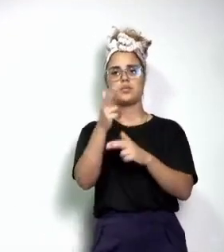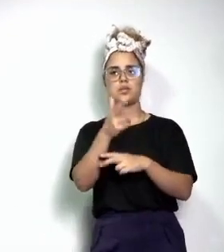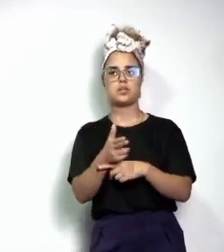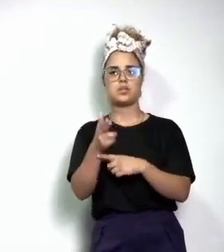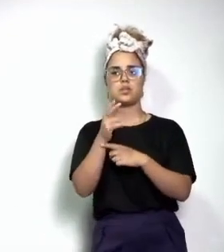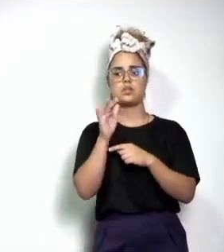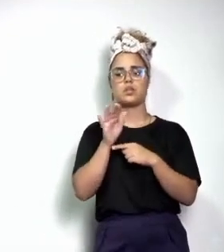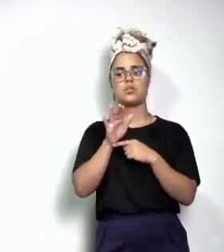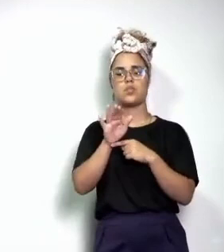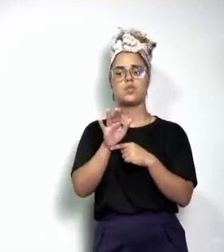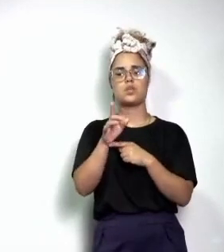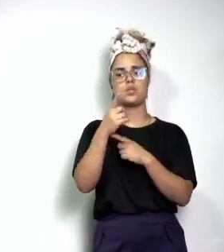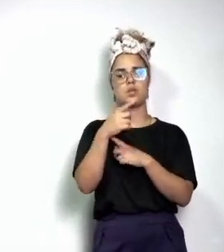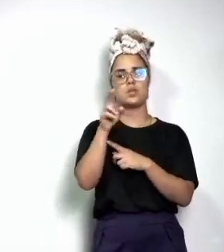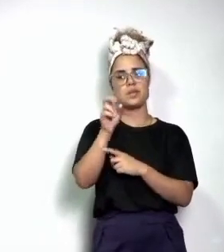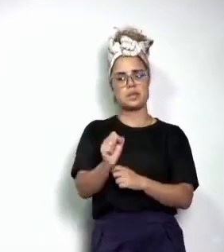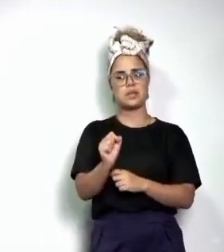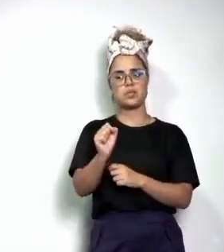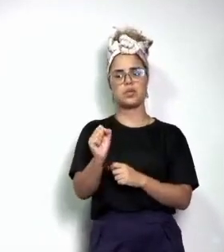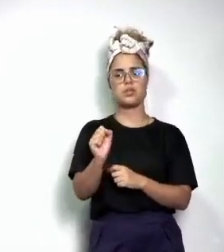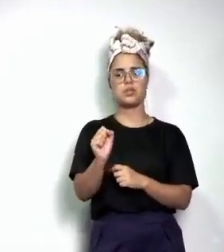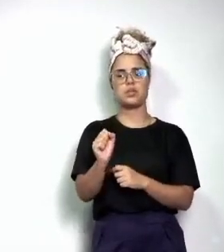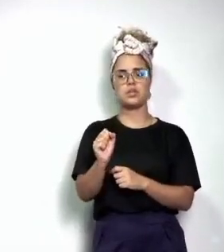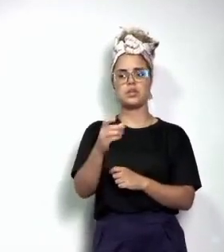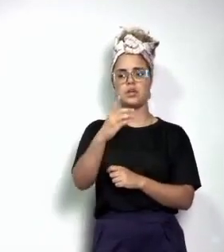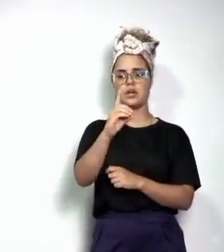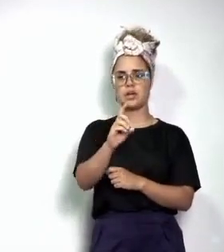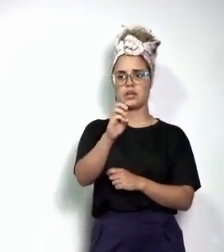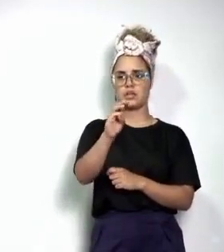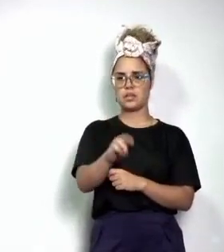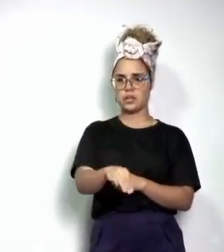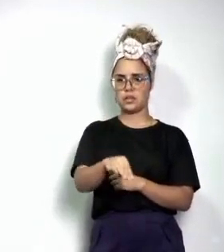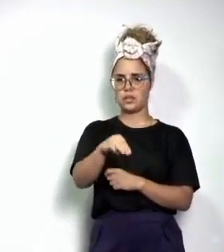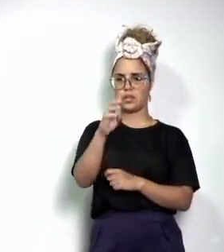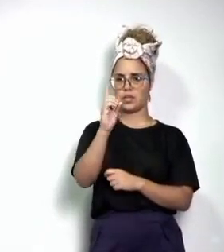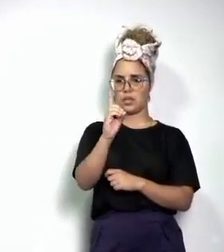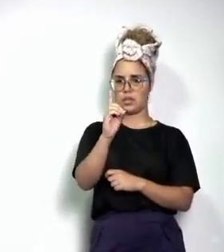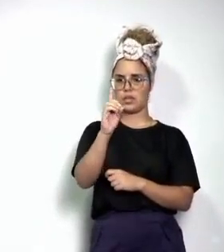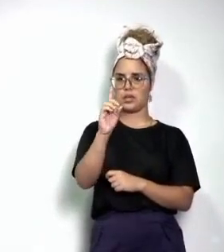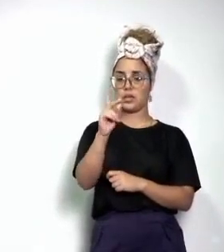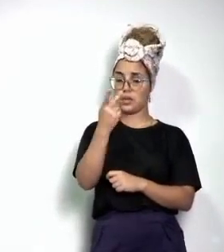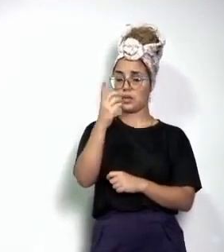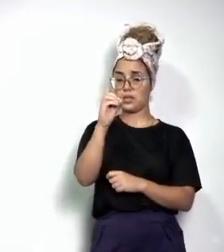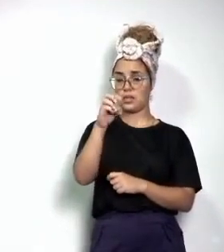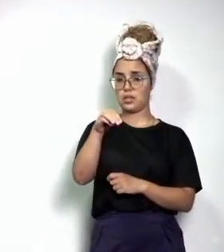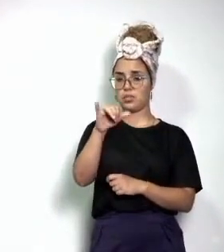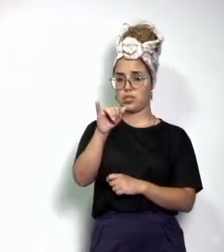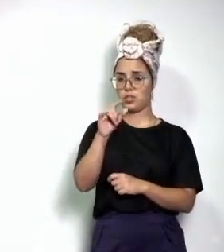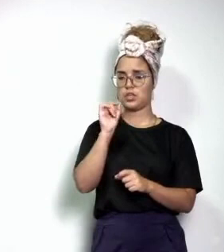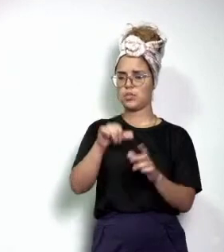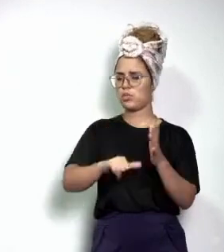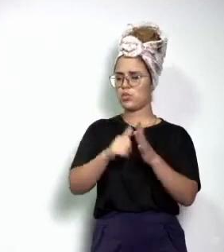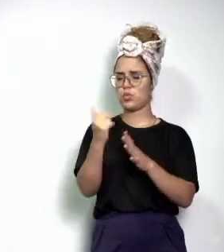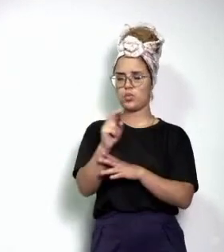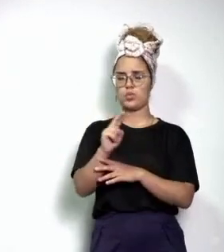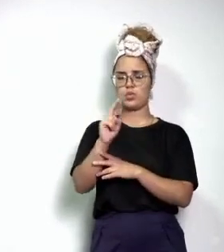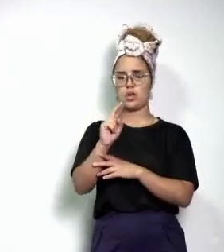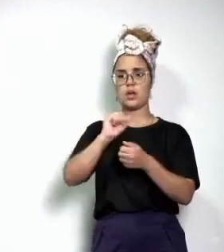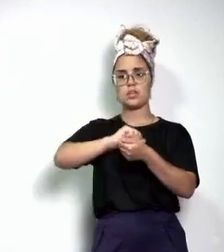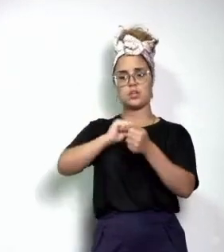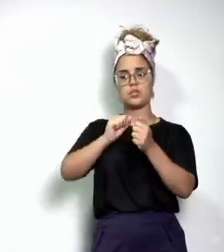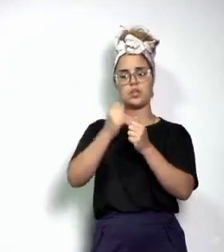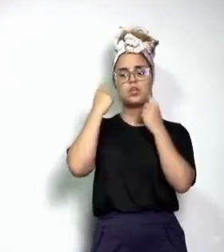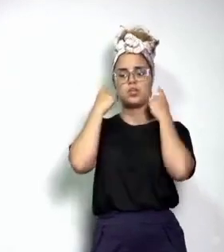para vocês, que podem ser de HDMI, principalmente, que são os mais usados. Adaptadores de áudio também.